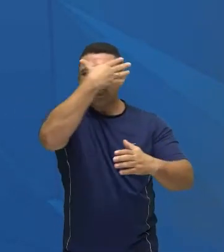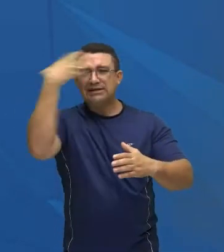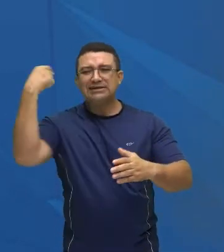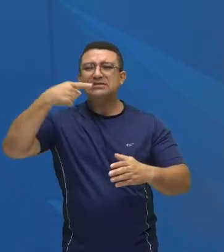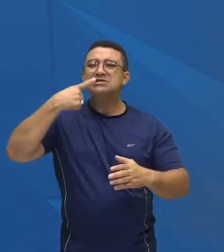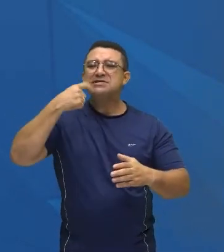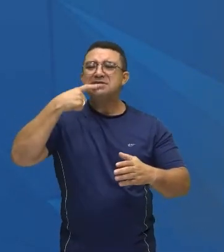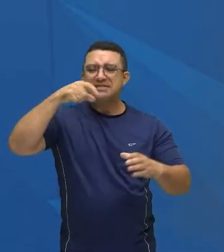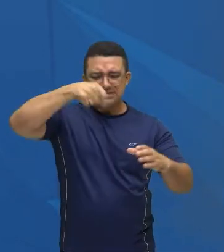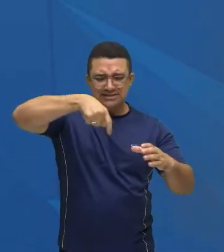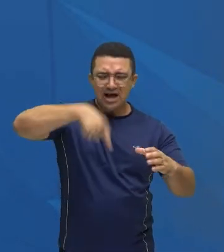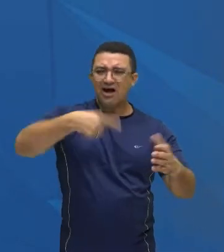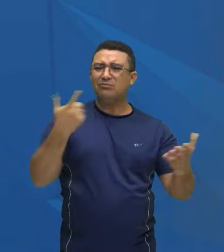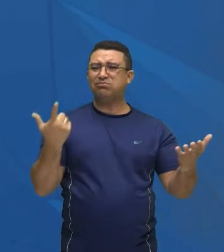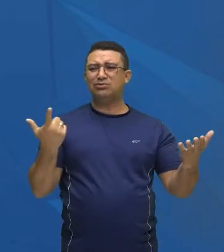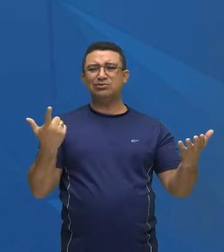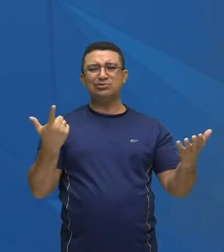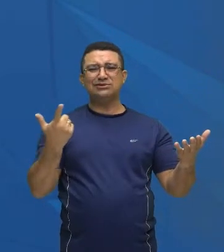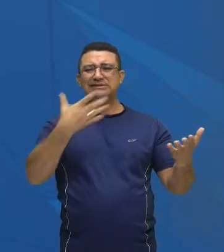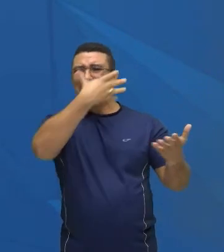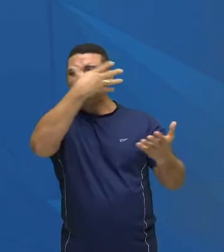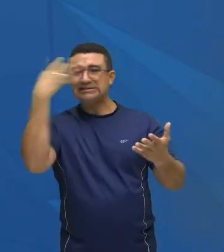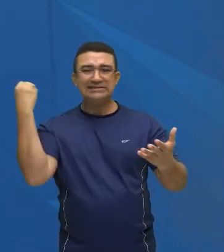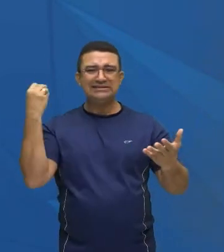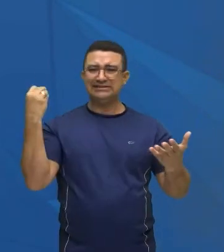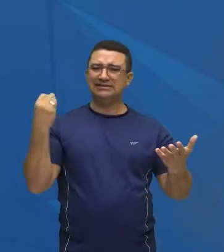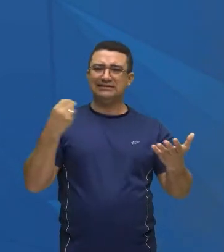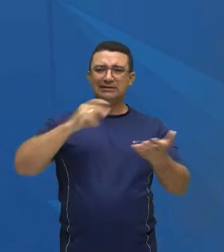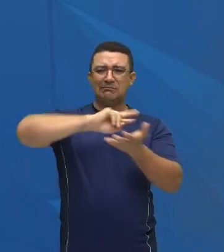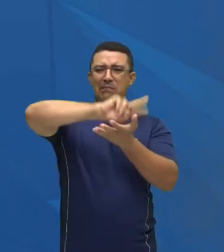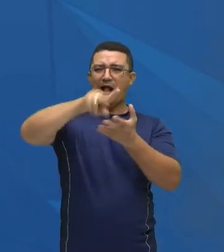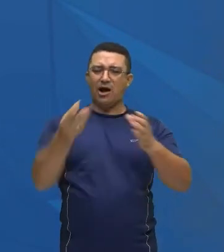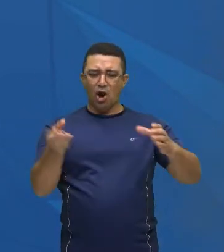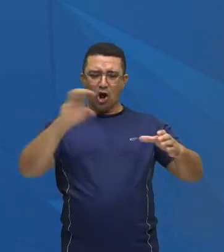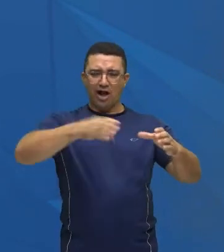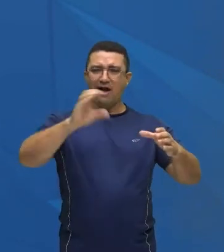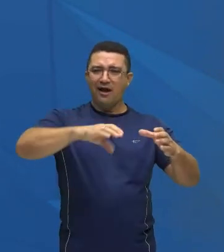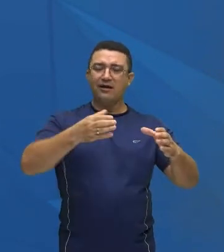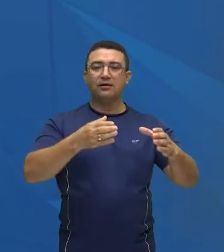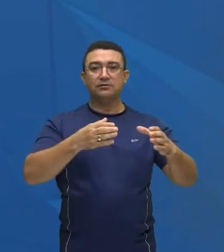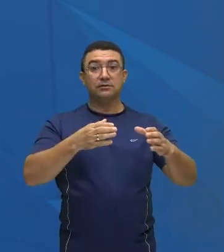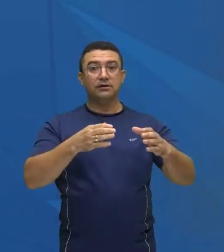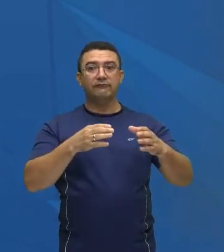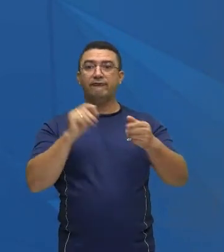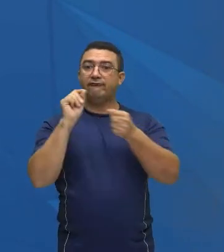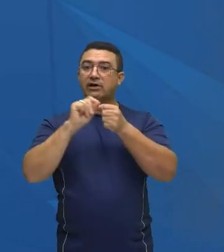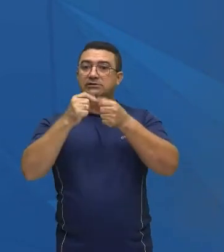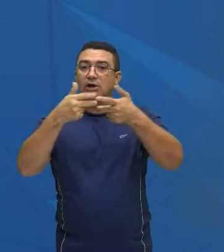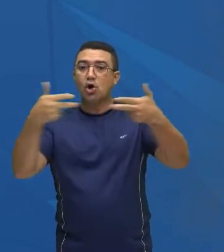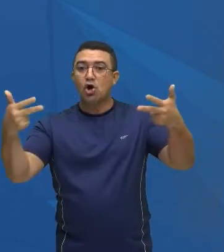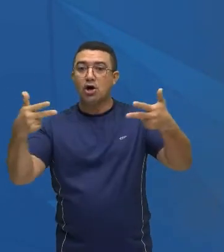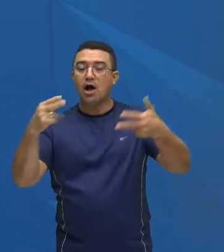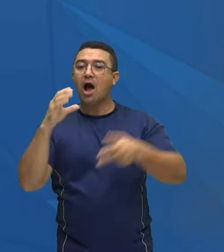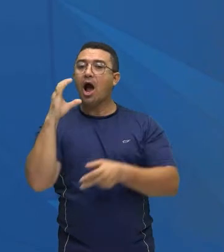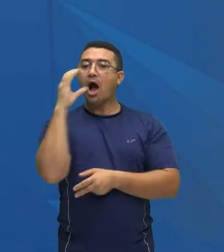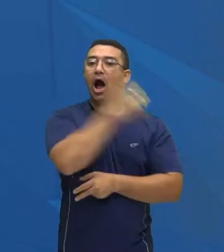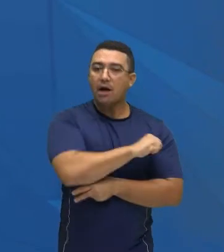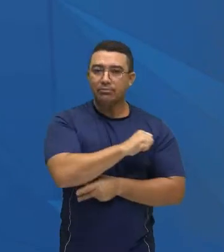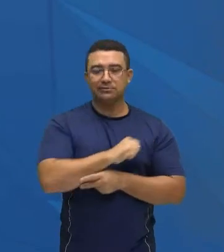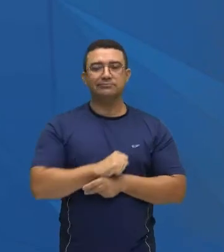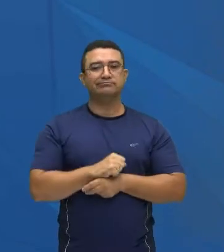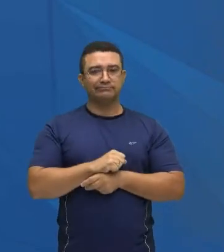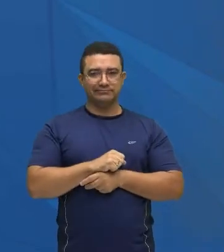então, passou do ponto, não prestei atenção. Então, realmente, quando a gente faz com pressa, a chance, né,